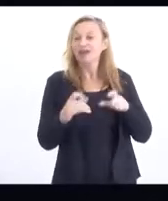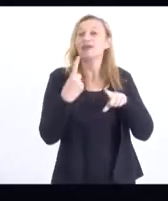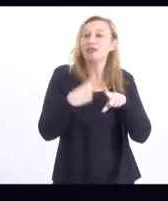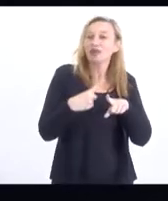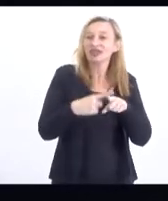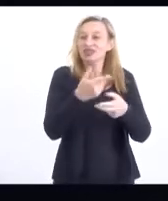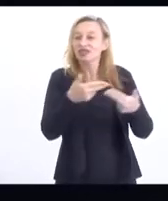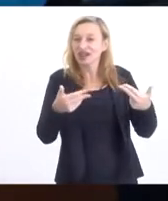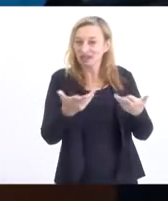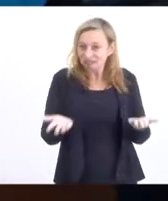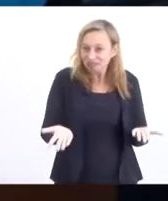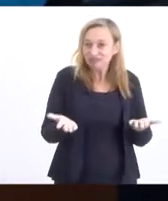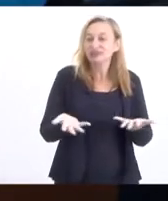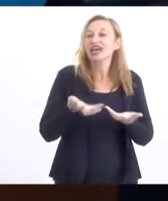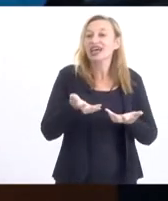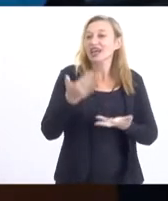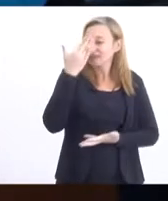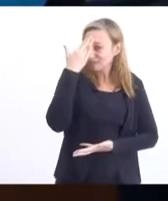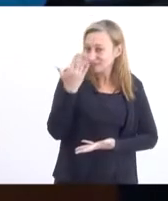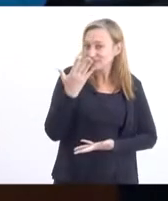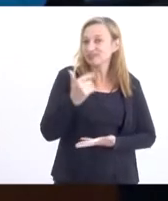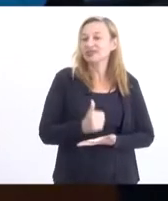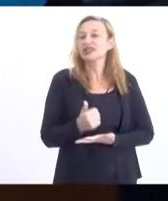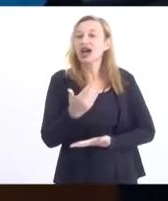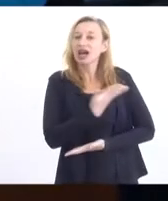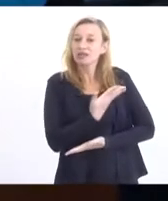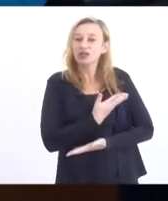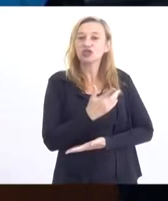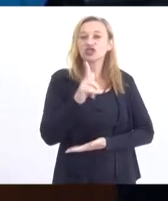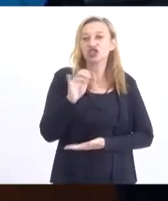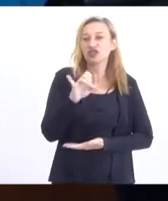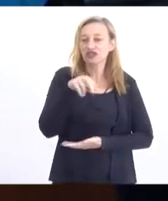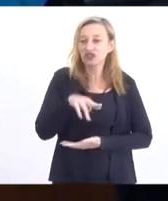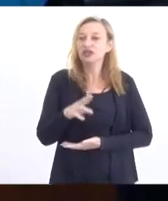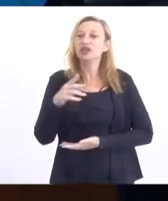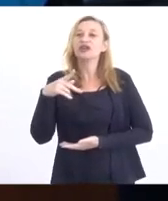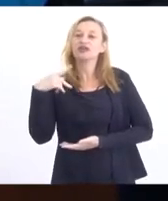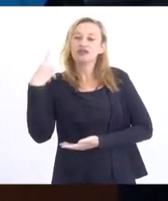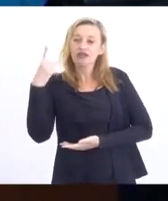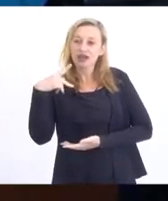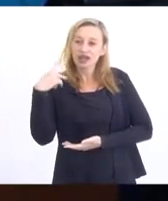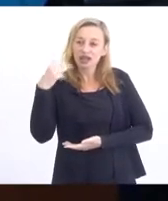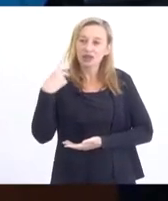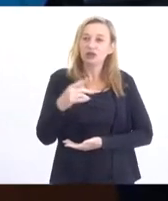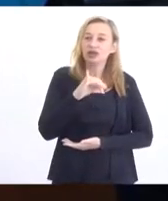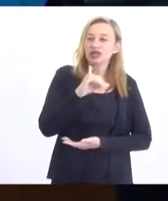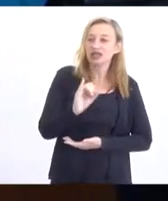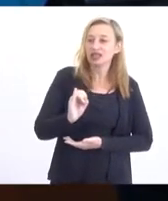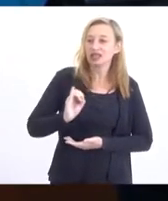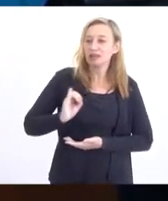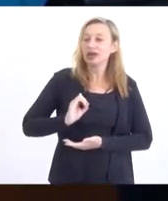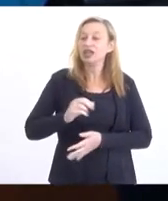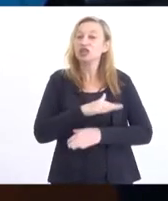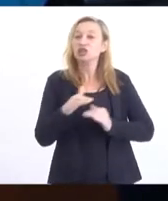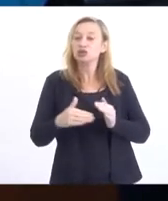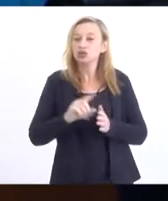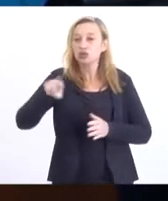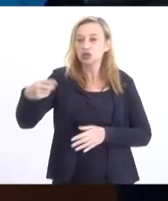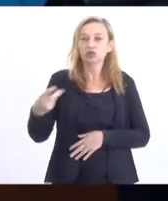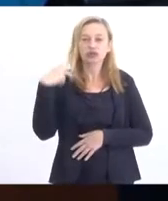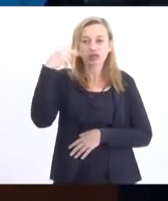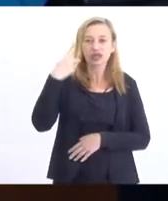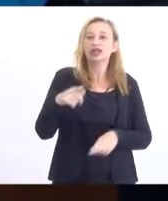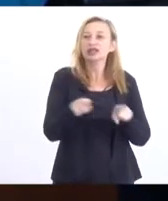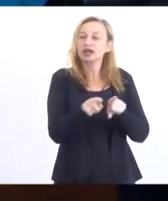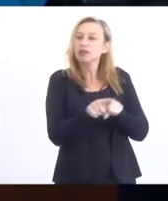são vários. Quero cumprimentar meu amigo Jefinho, vereador Itaperuna, cumprimentando o Jefinho, cumprimento todos os vereadores. Quero